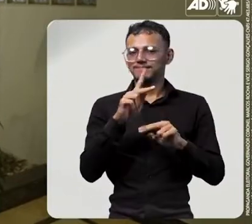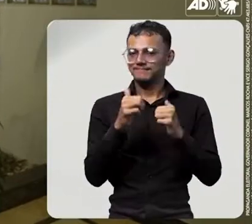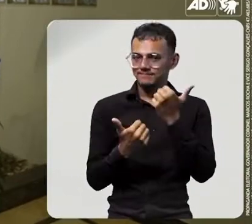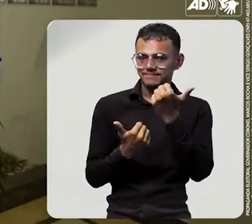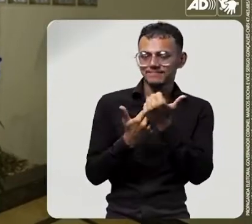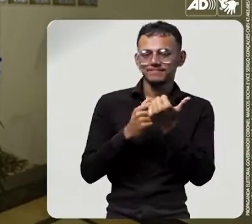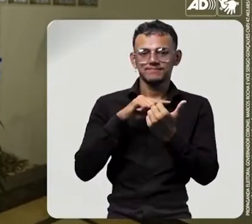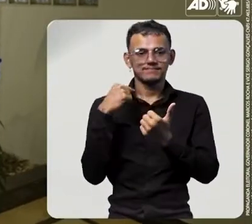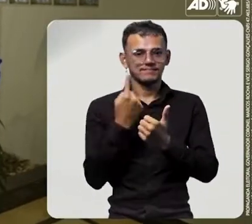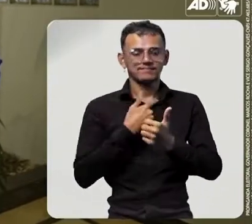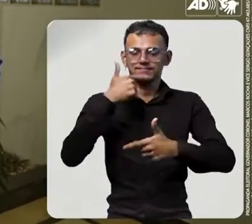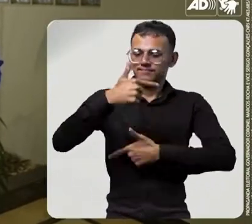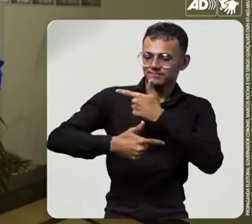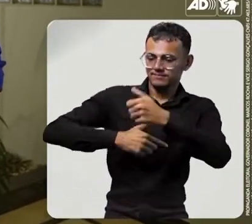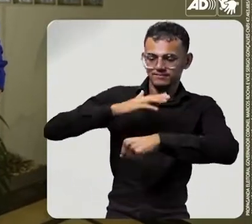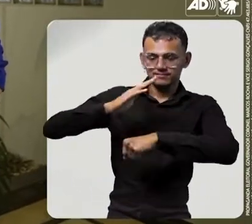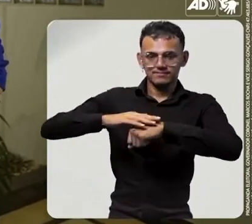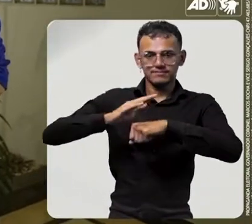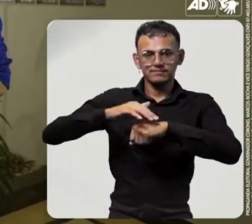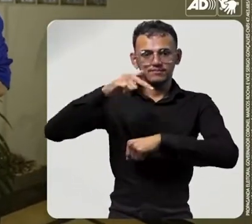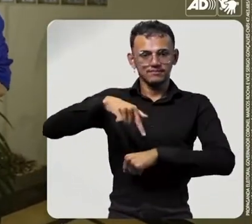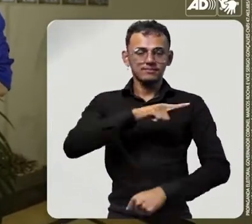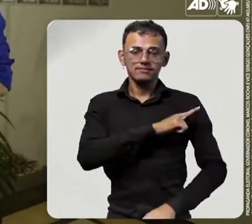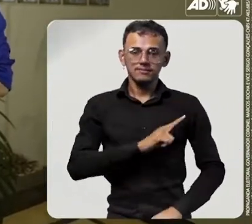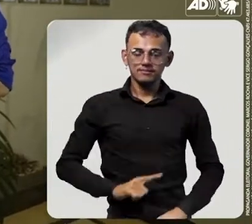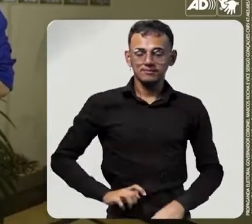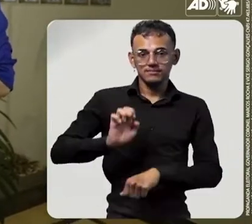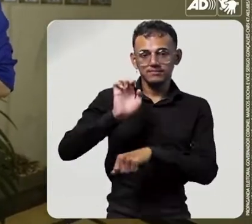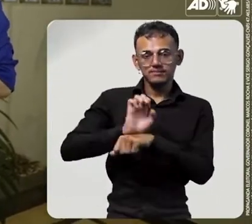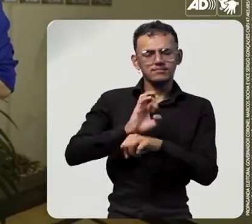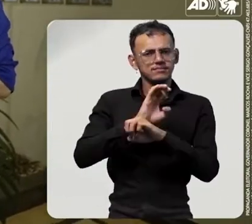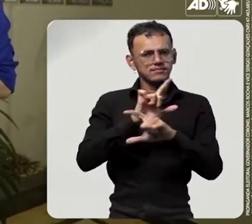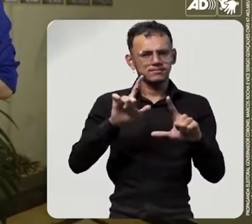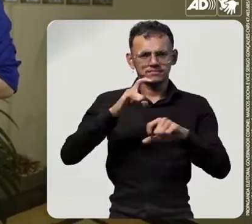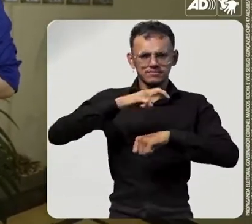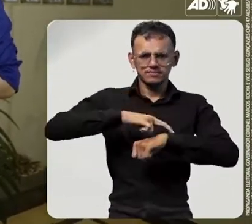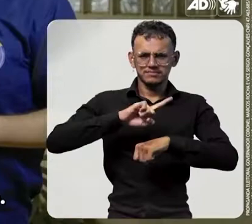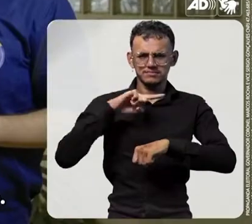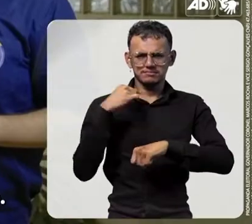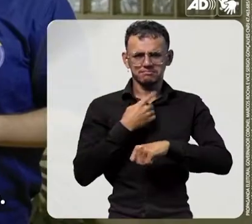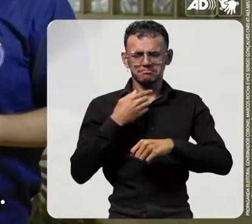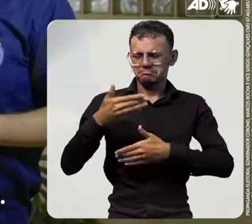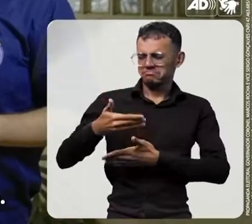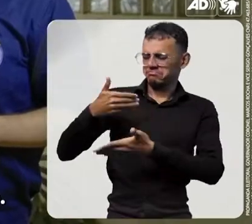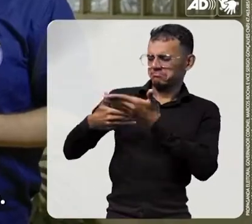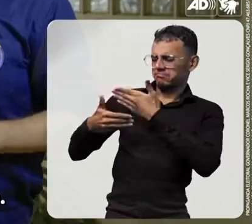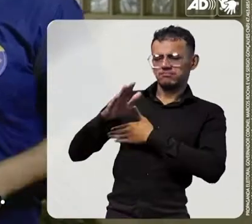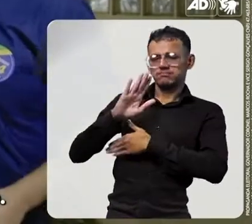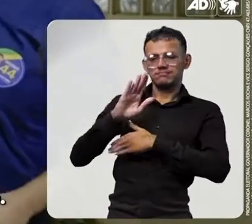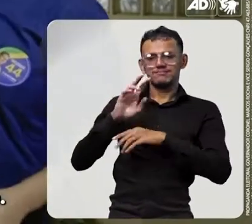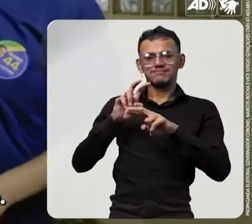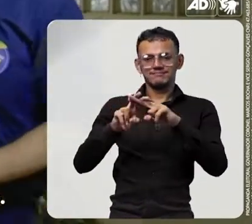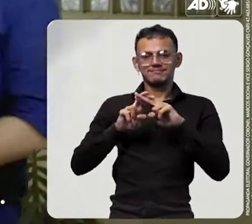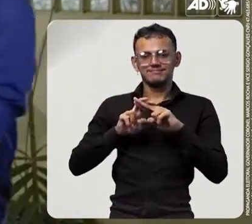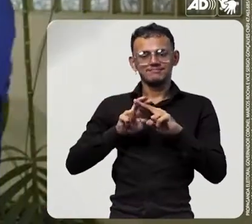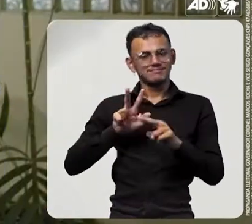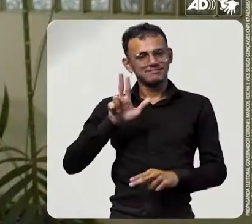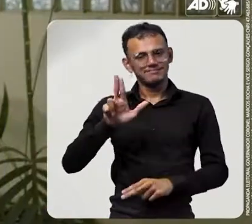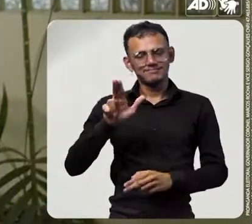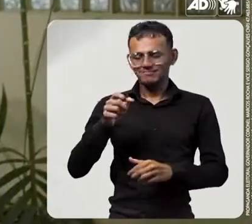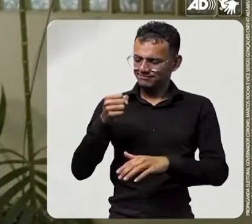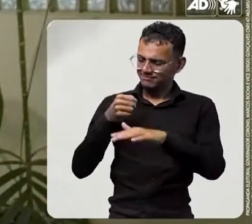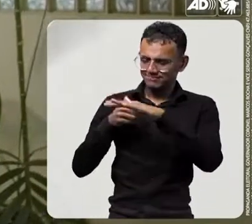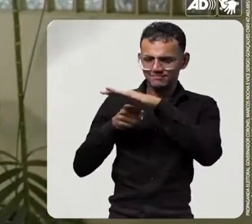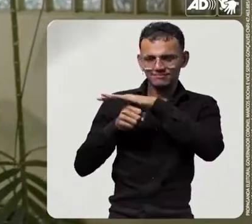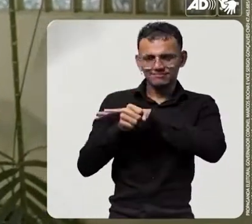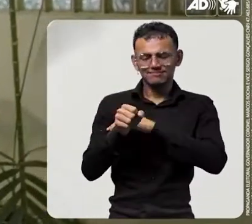gente está trabalhando muito firme aqui no governo do estado. Realmente não é momento de voltar para trás. Portanto, Léo, seja bem-vindo. Obrigado.